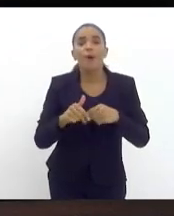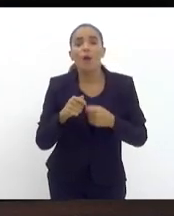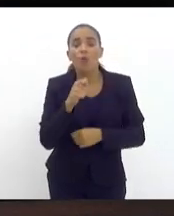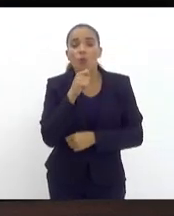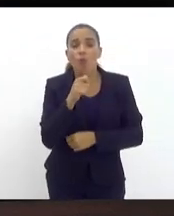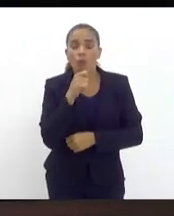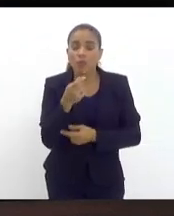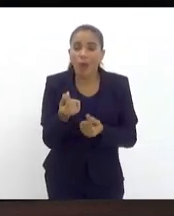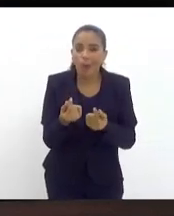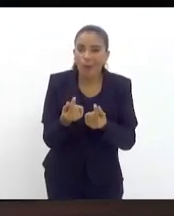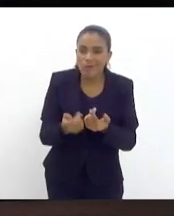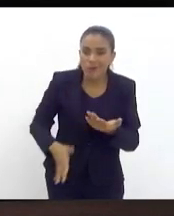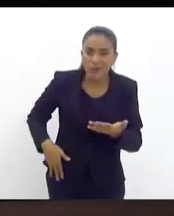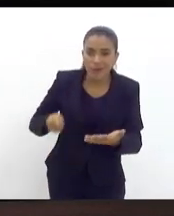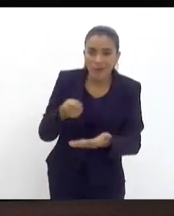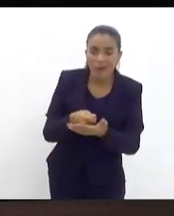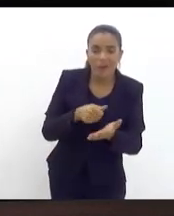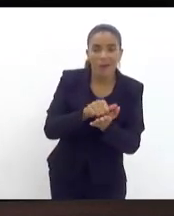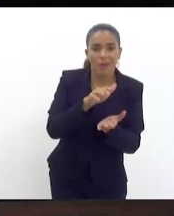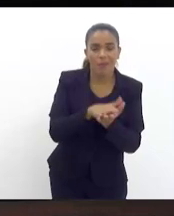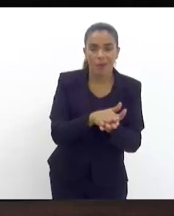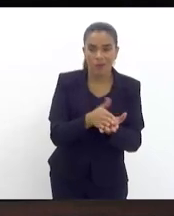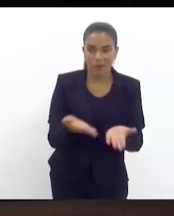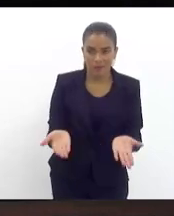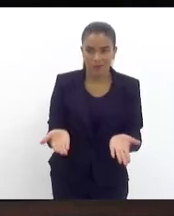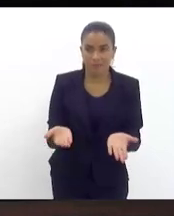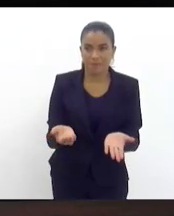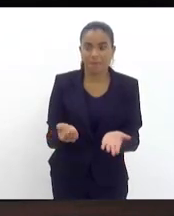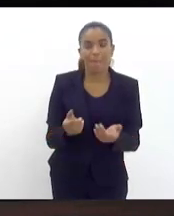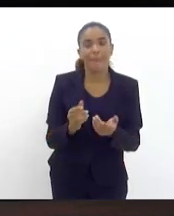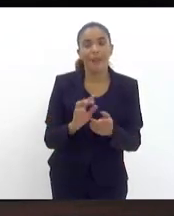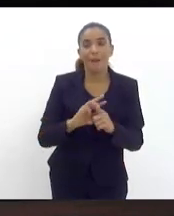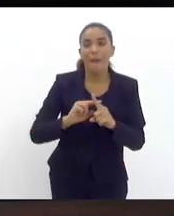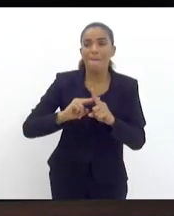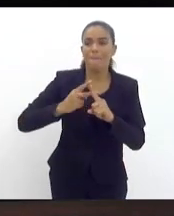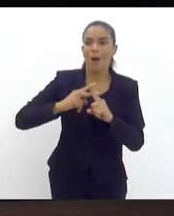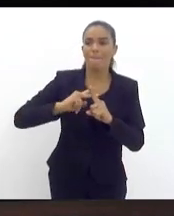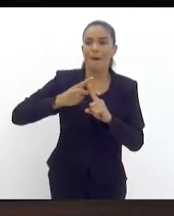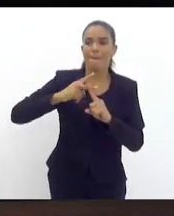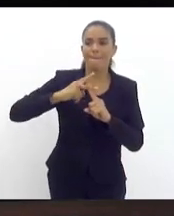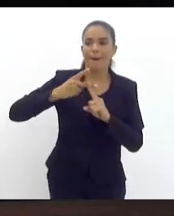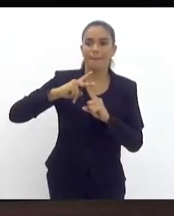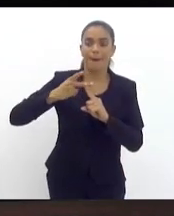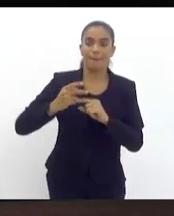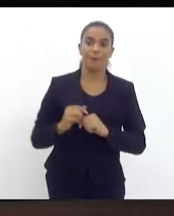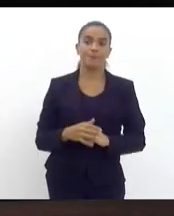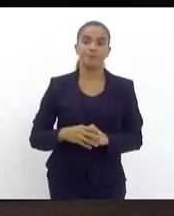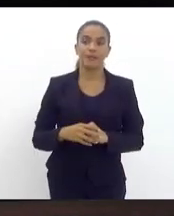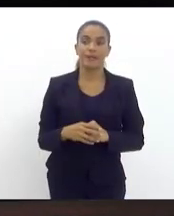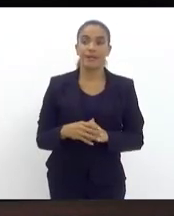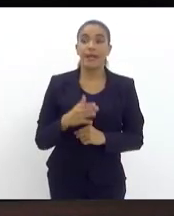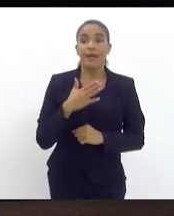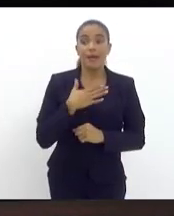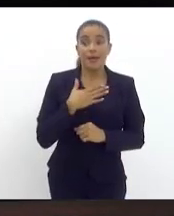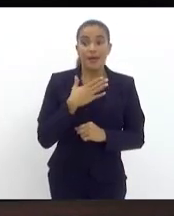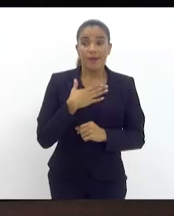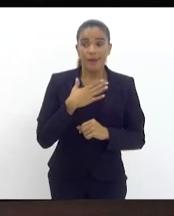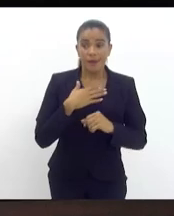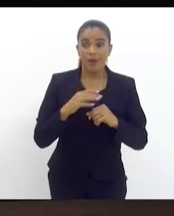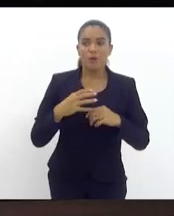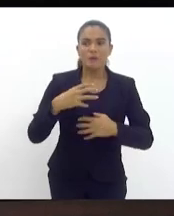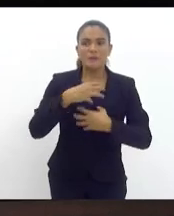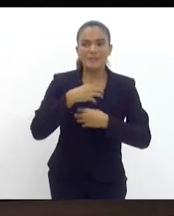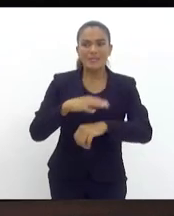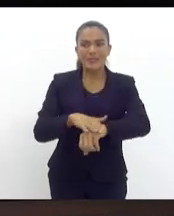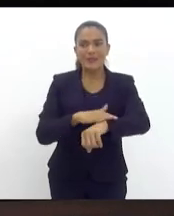condição de pagar essas multas que vem aumentando cada dia mais e eu sinto